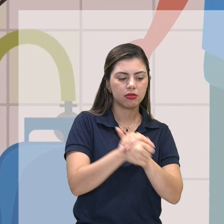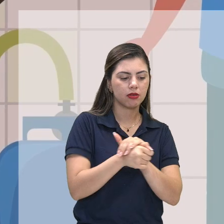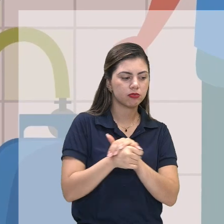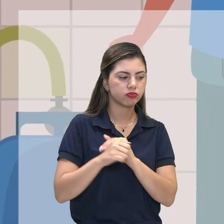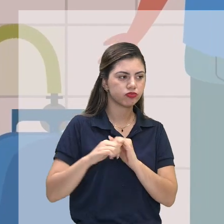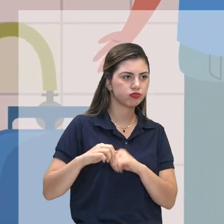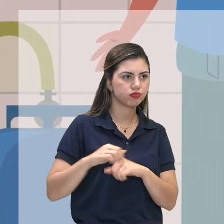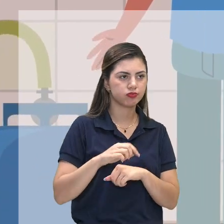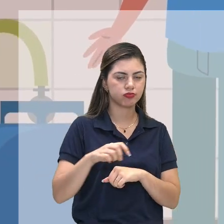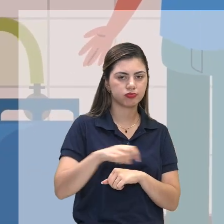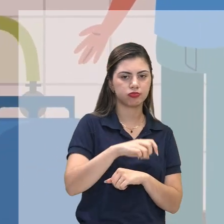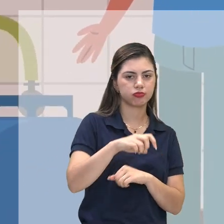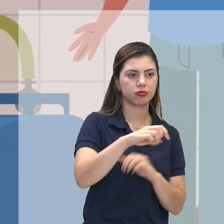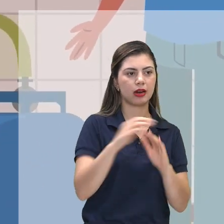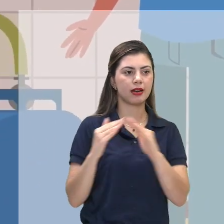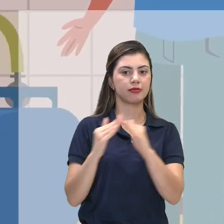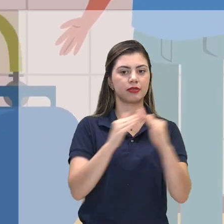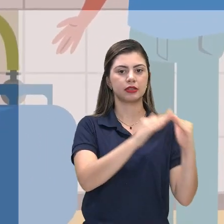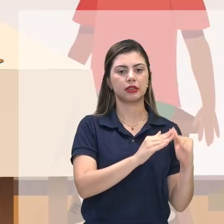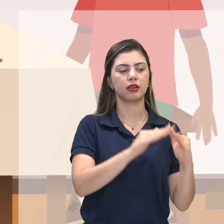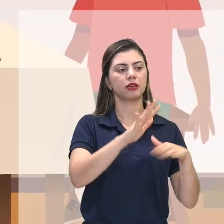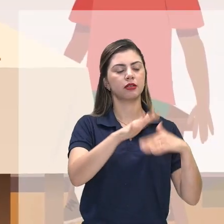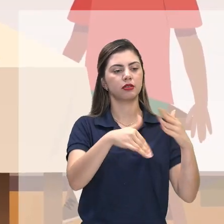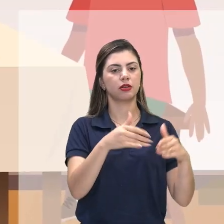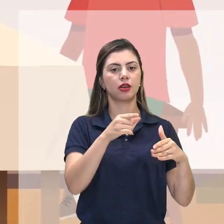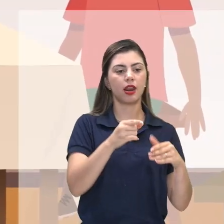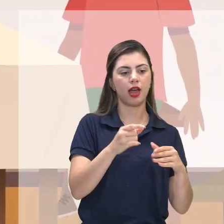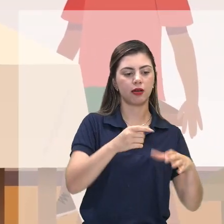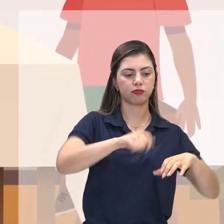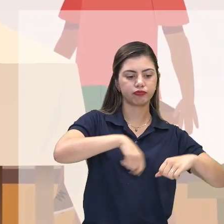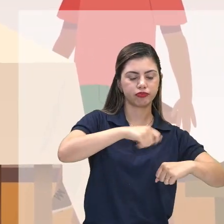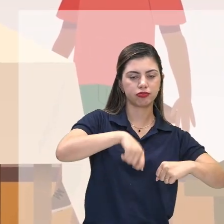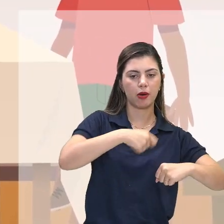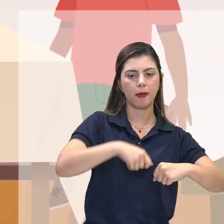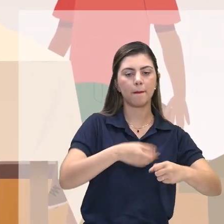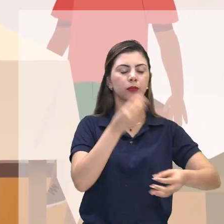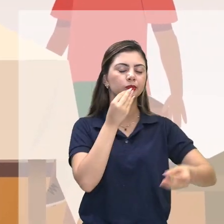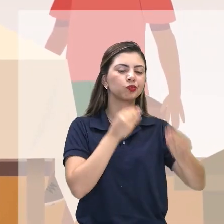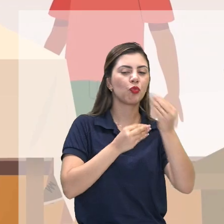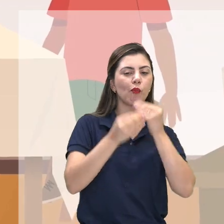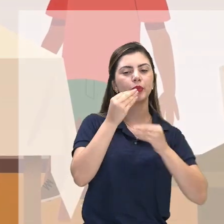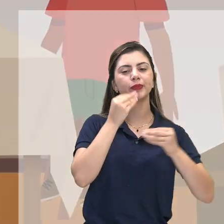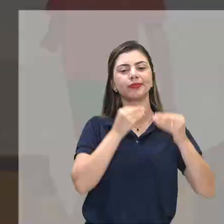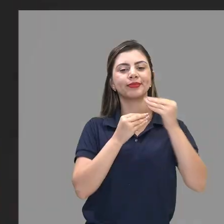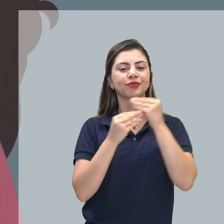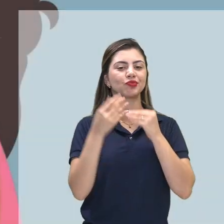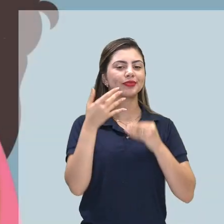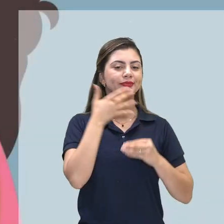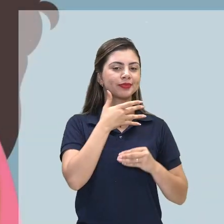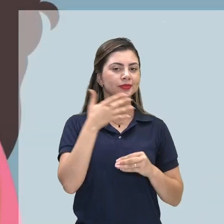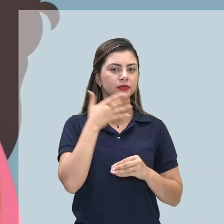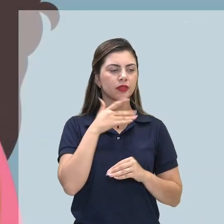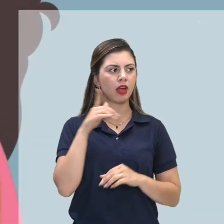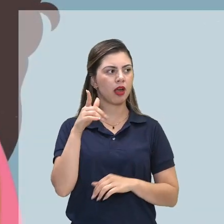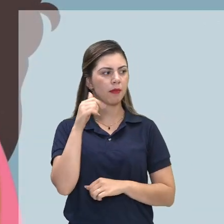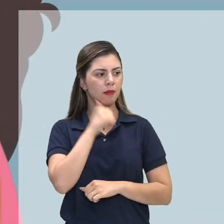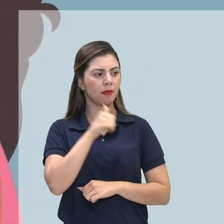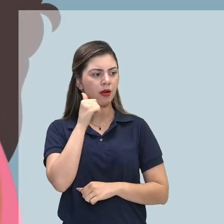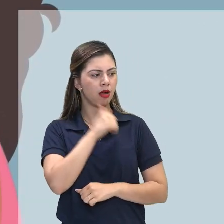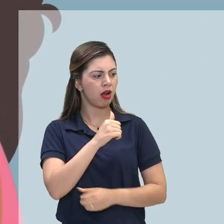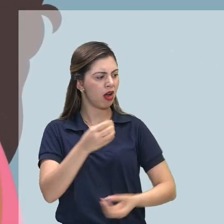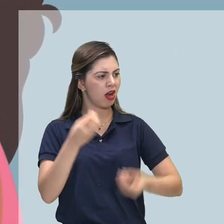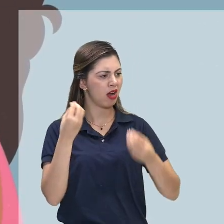ela percebesse, virou um jantar especial. A justiça estava feita, à sua maneira. Dona Dadá tentou